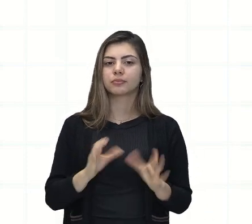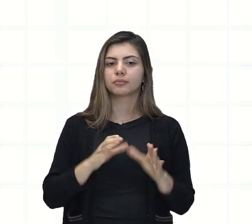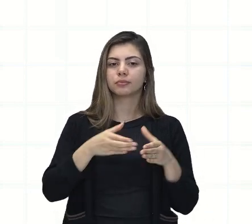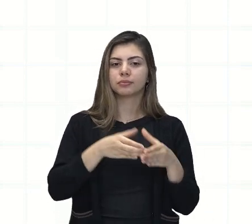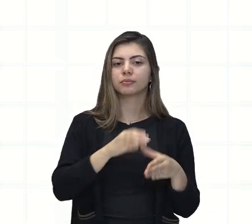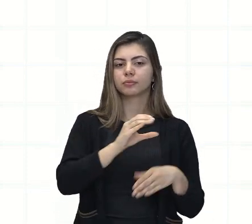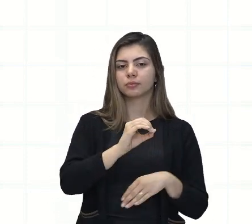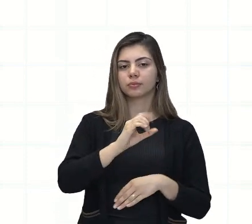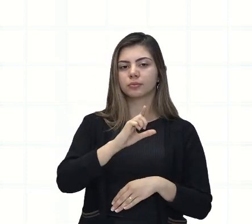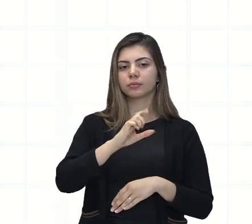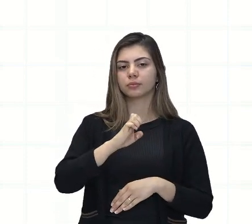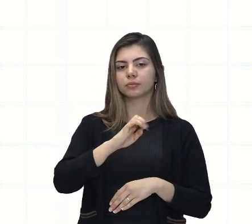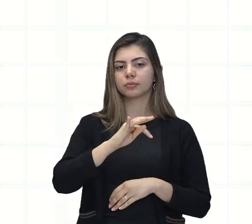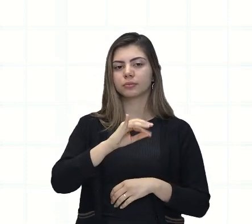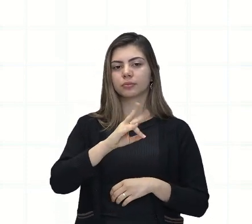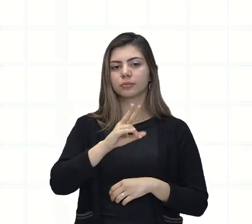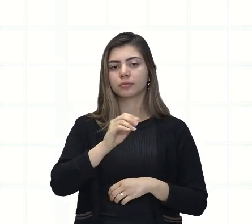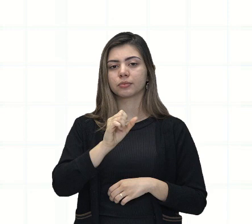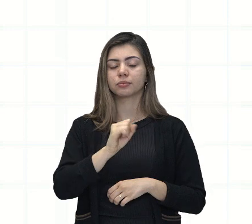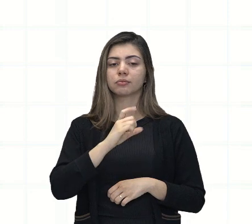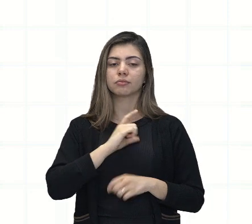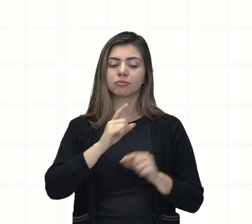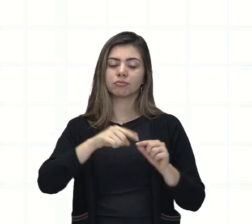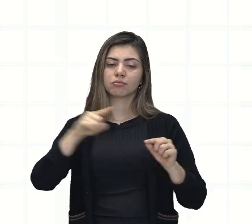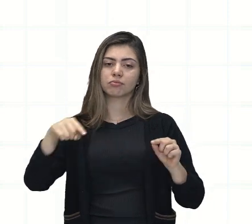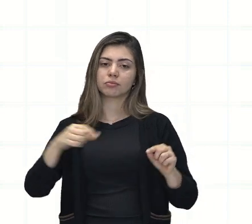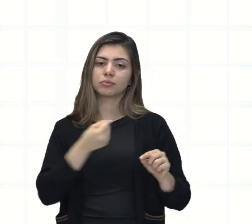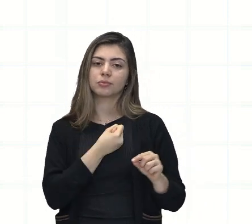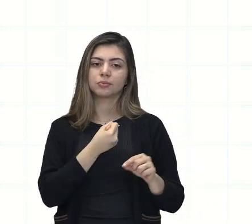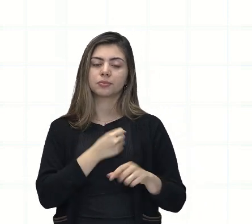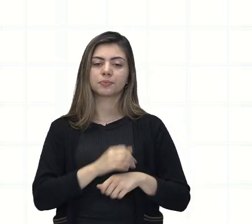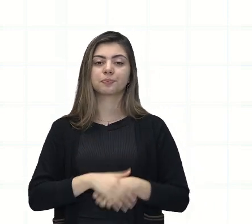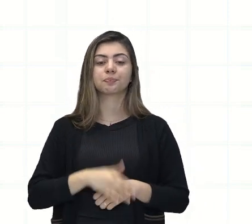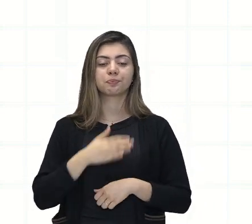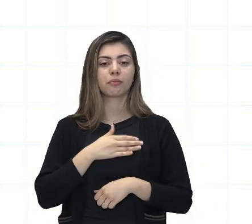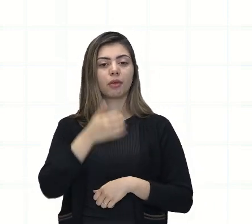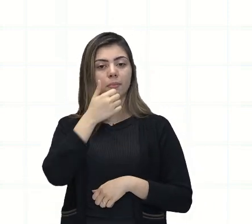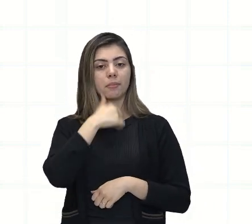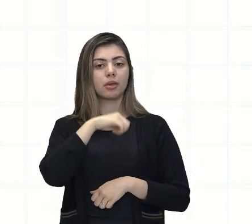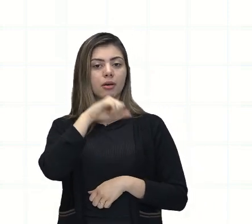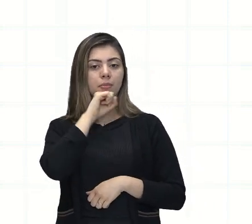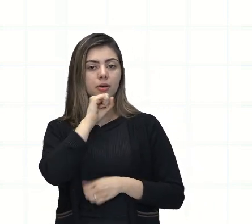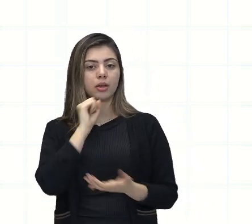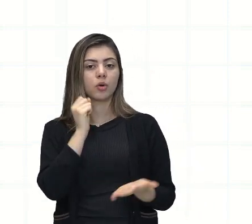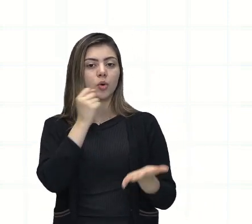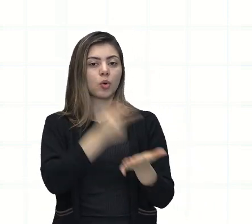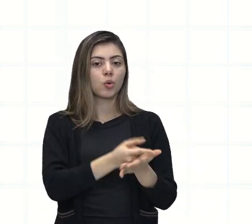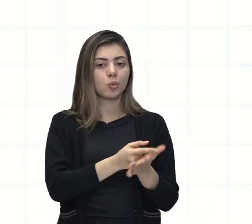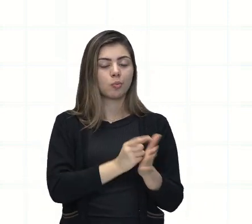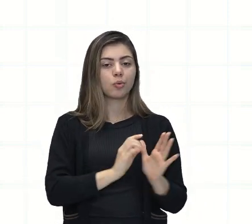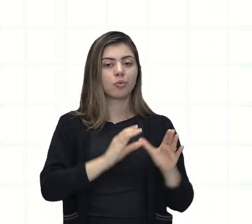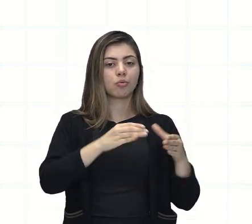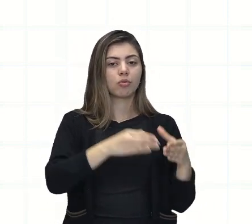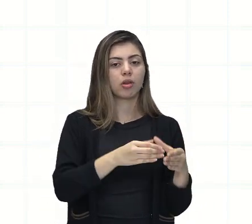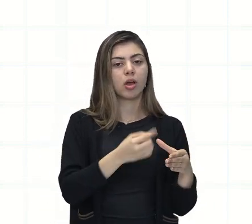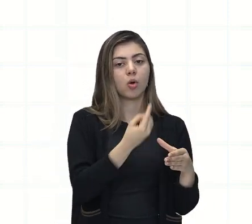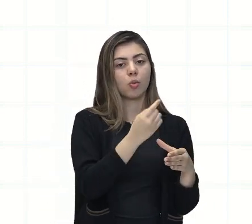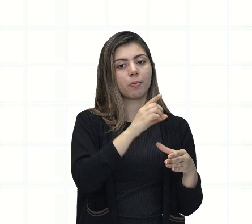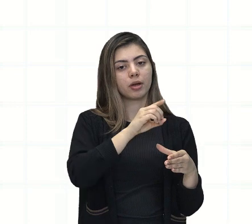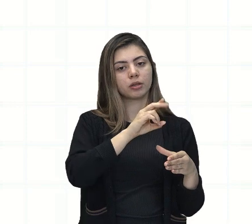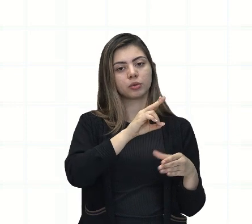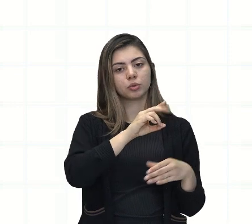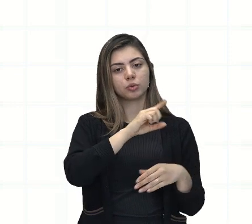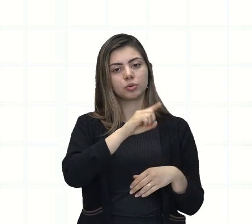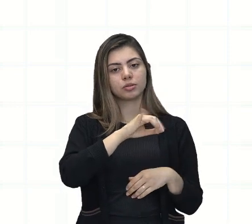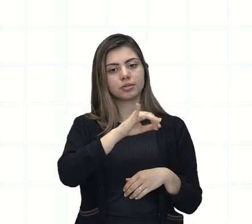Coletivos variam em número. Minha mãe comprou 1 dúzia de ovos.